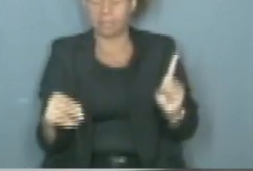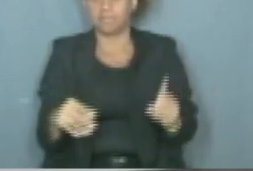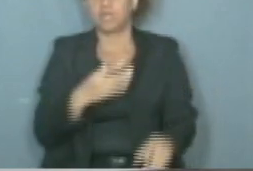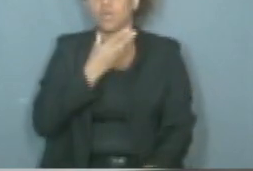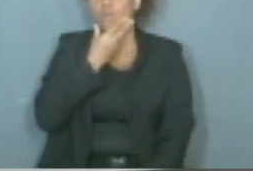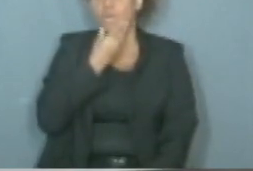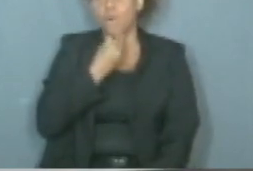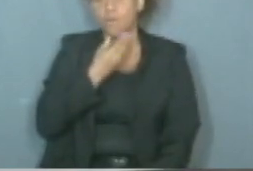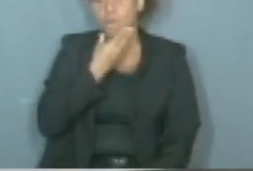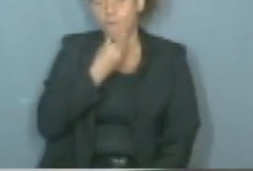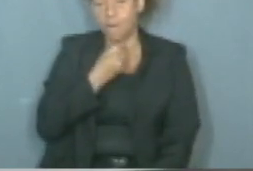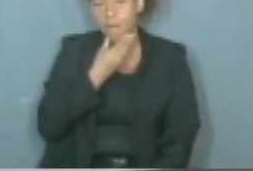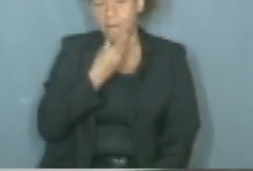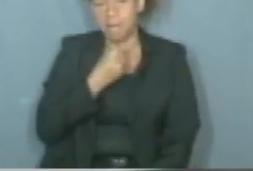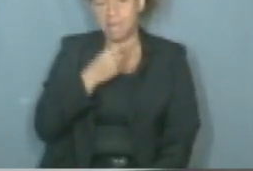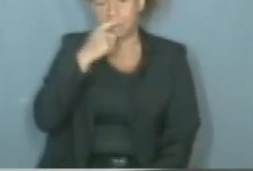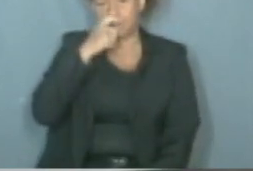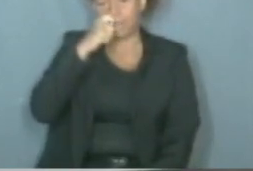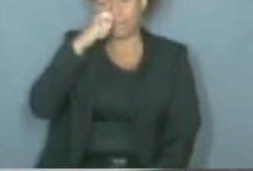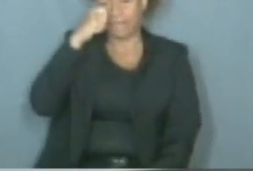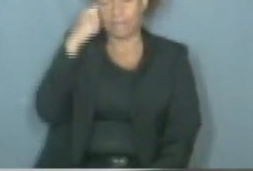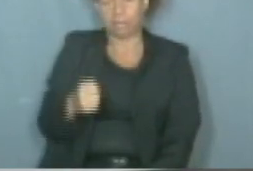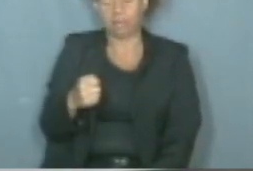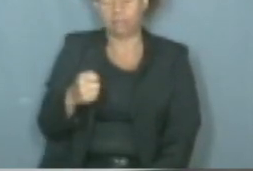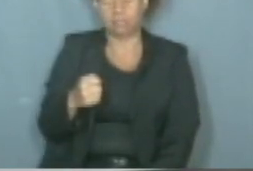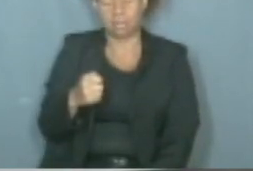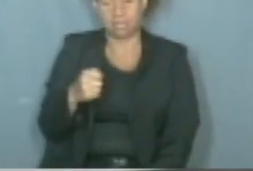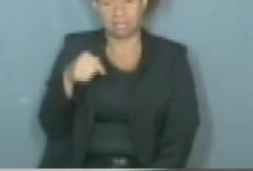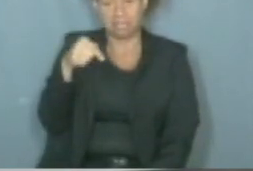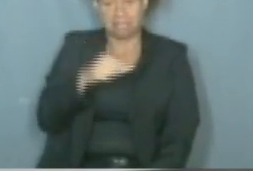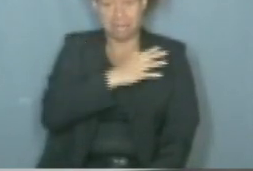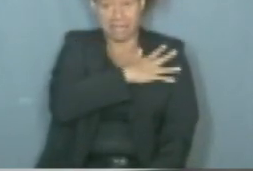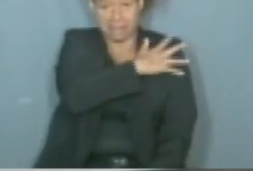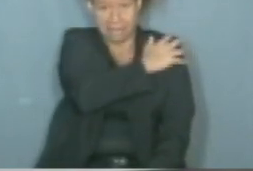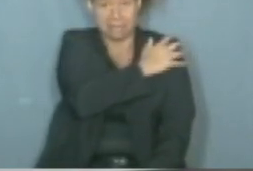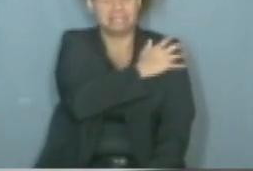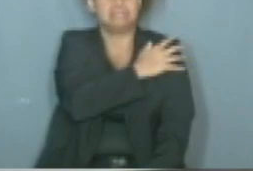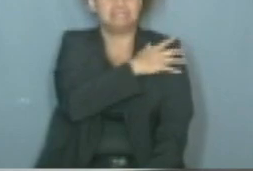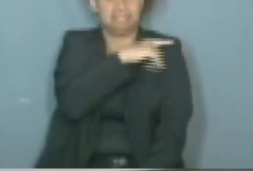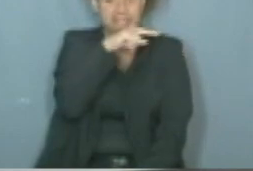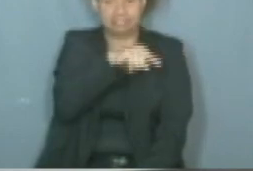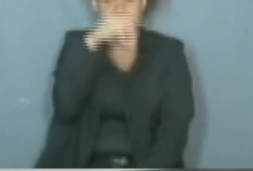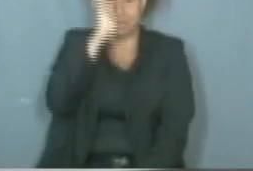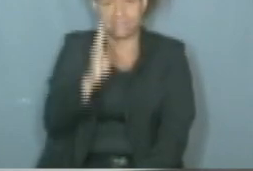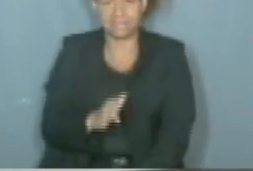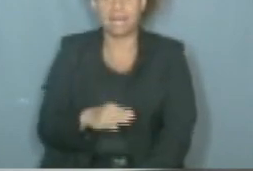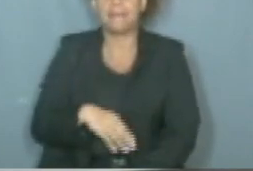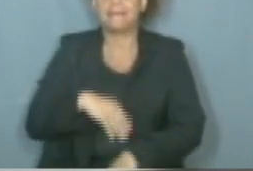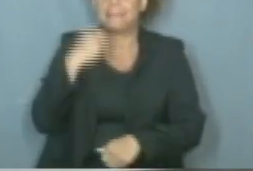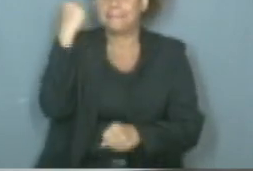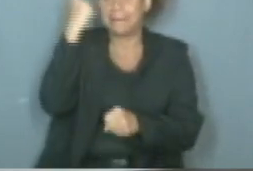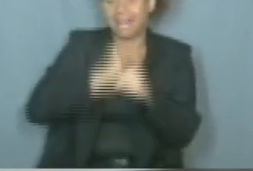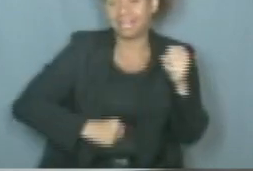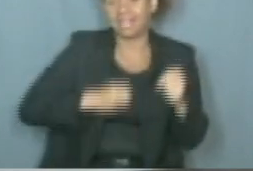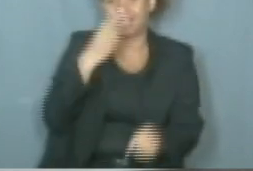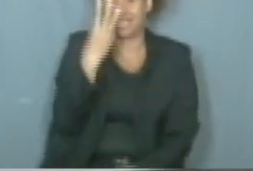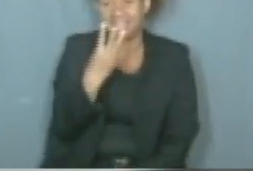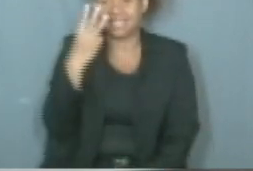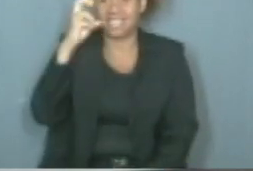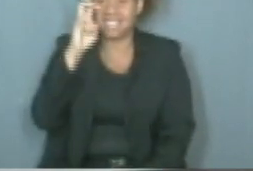que disse que a ditadura militar brasileira deveria ter matado 30 mil pessoas no